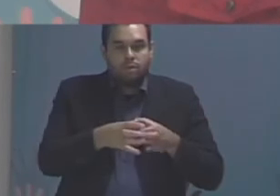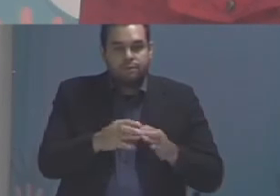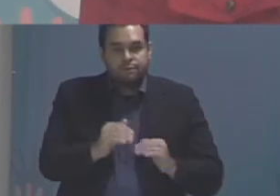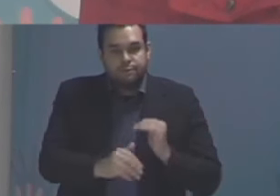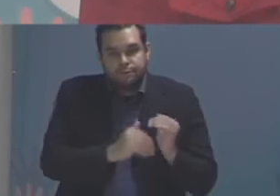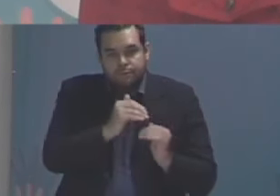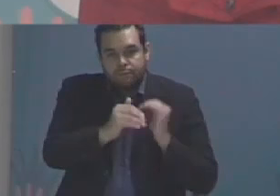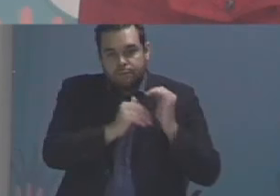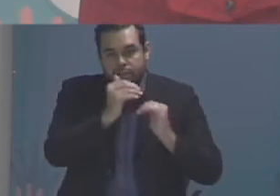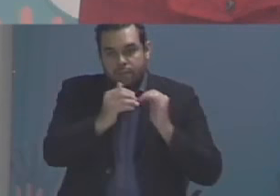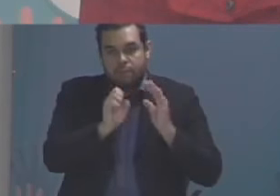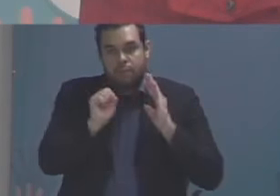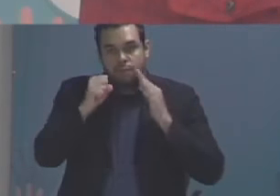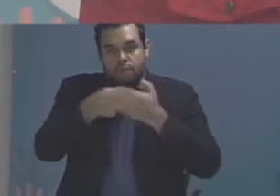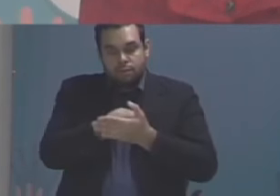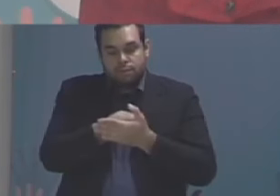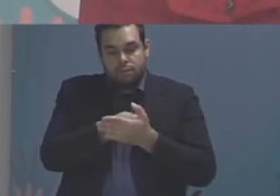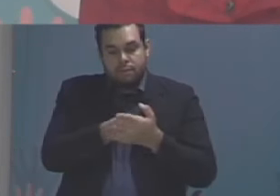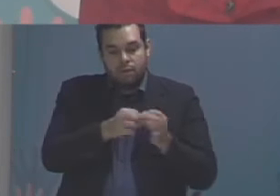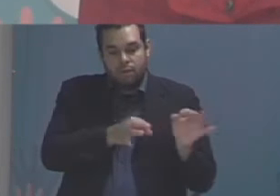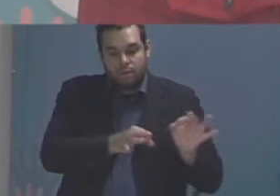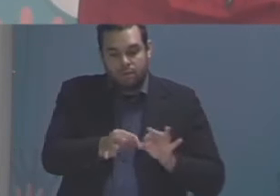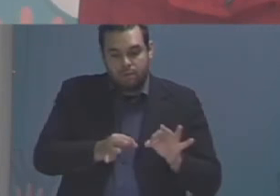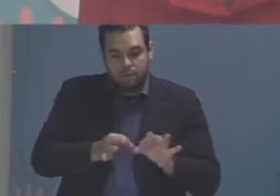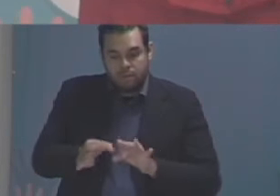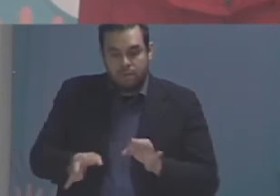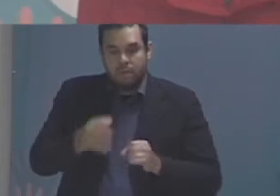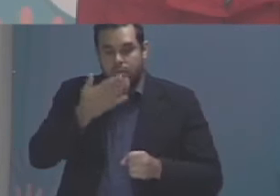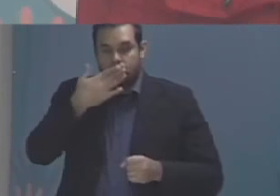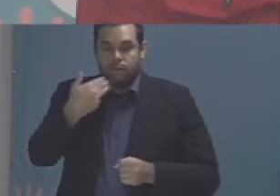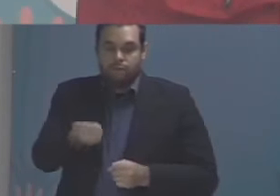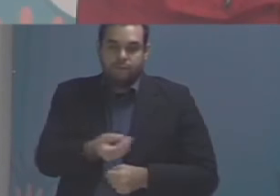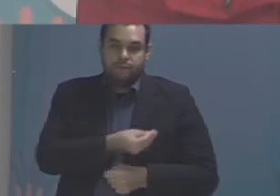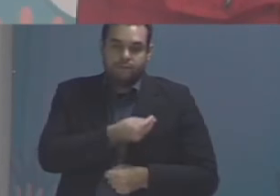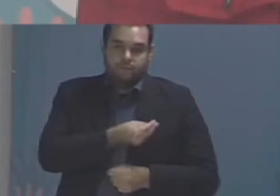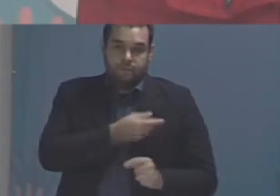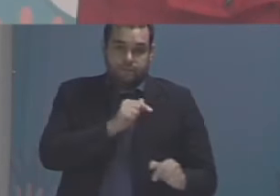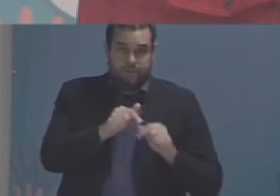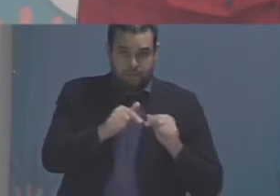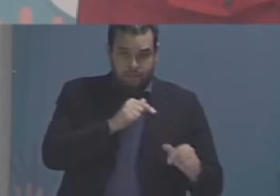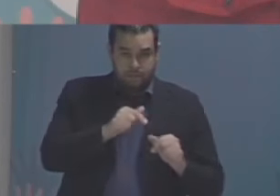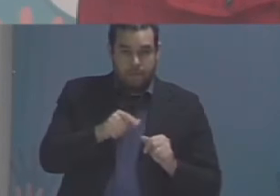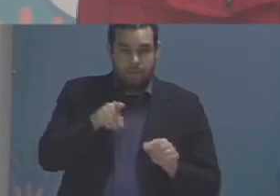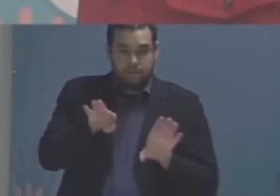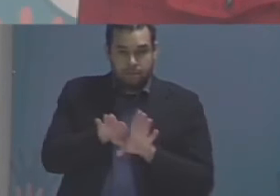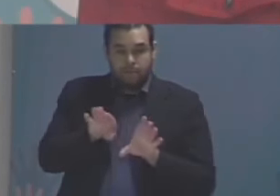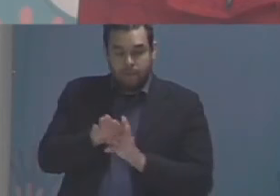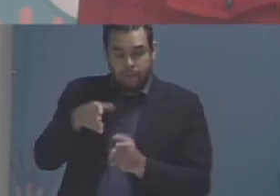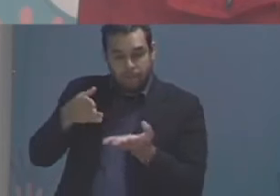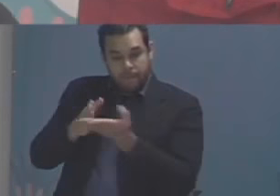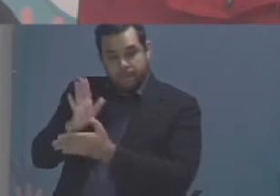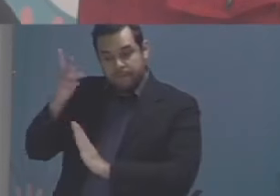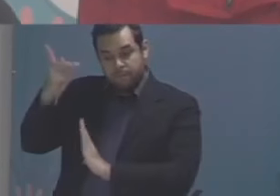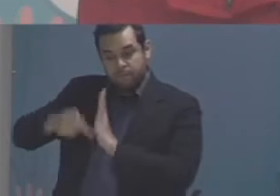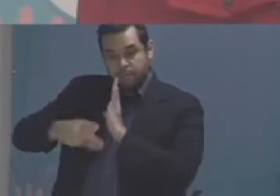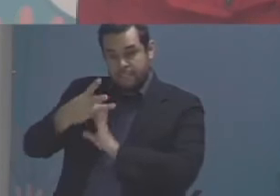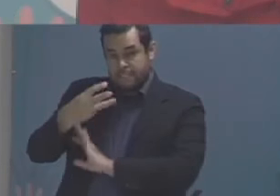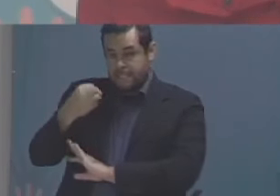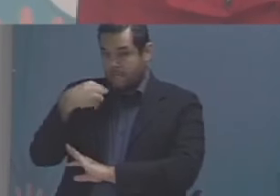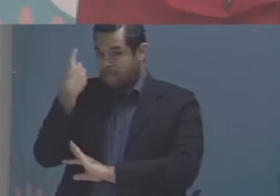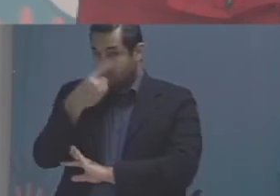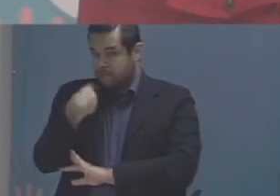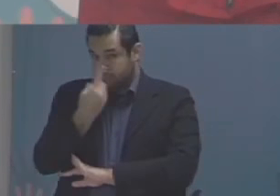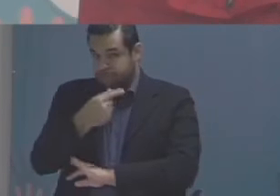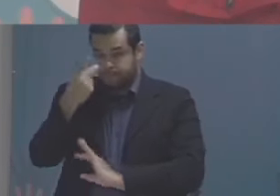desenvolver lutas articuladas por condições de trabalho, inclusive pela aprovação do projeto das 30 horas, este projeto de 2008,